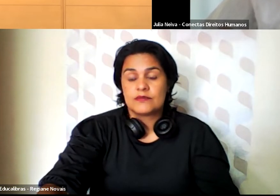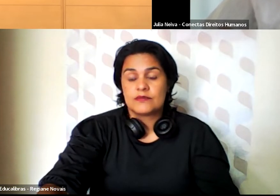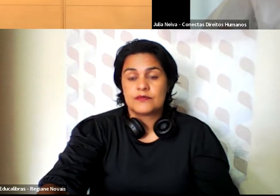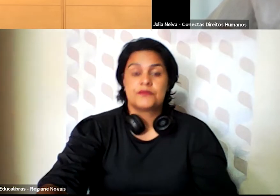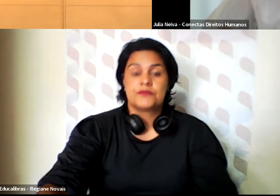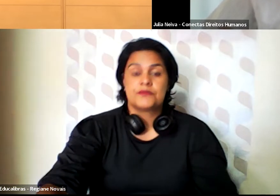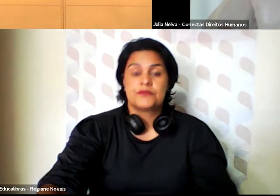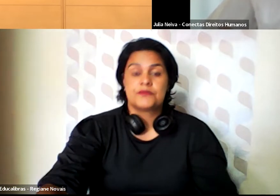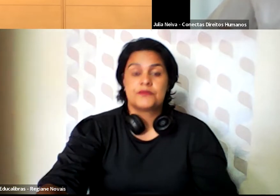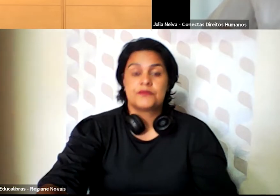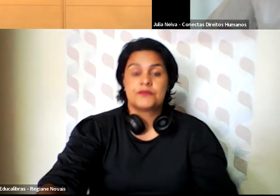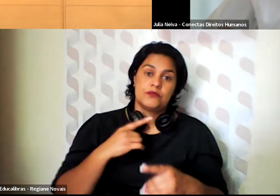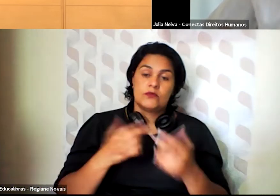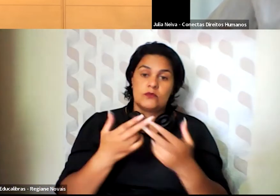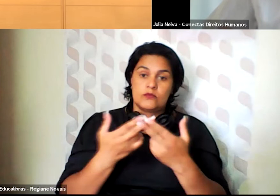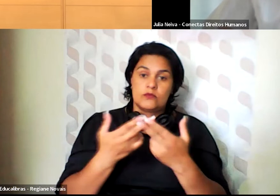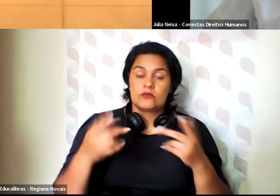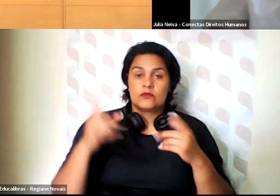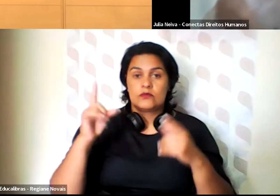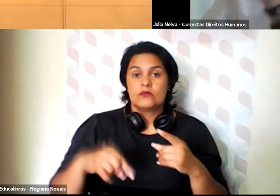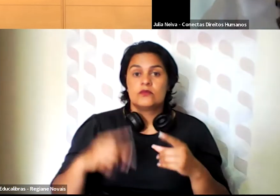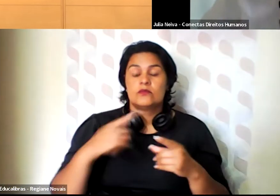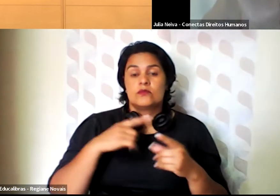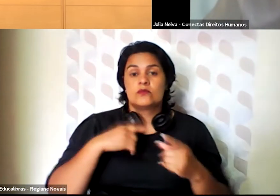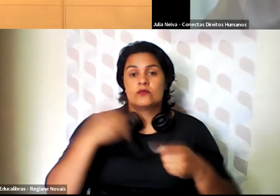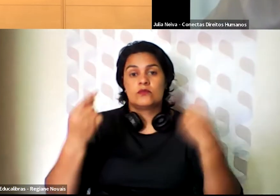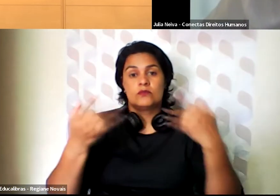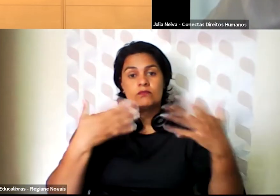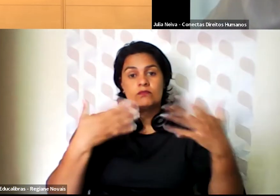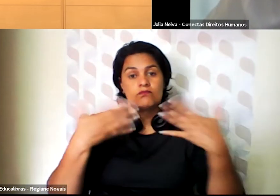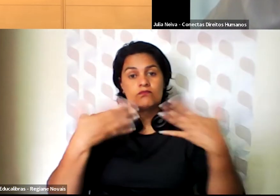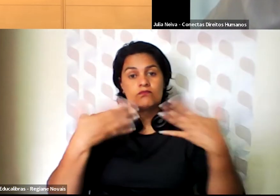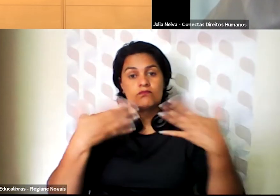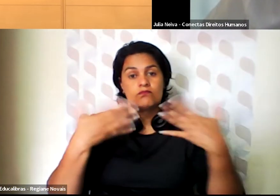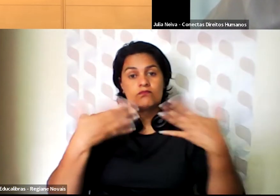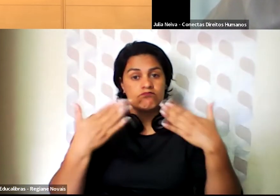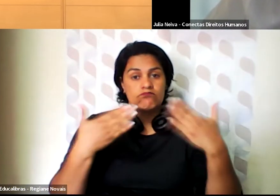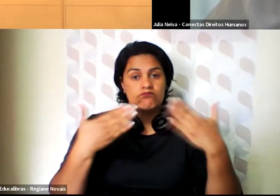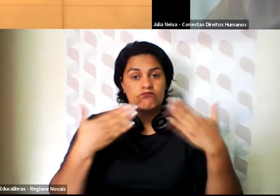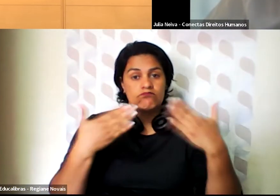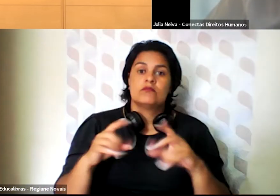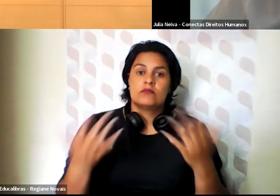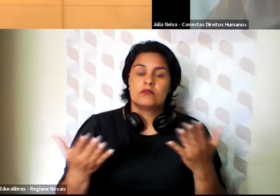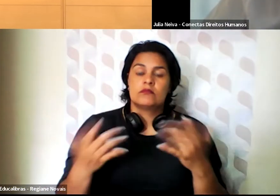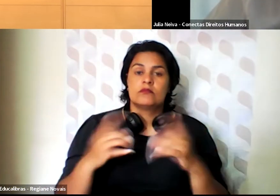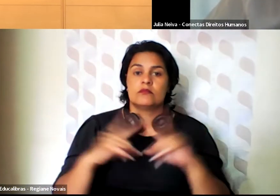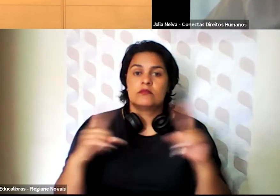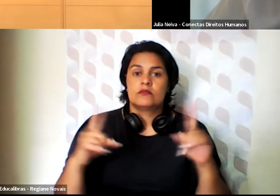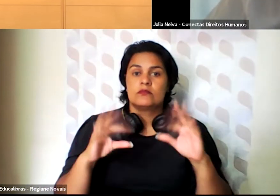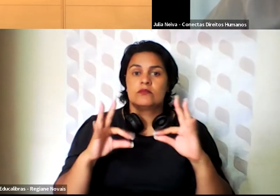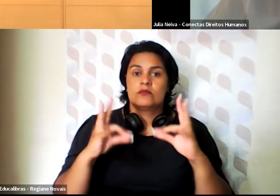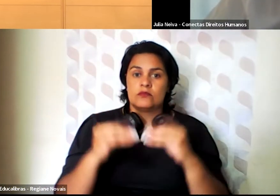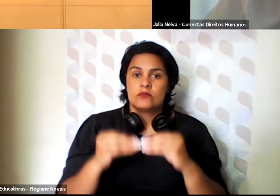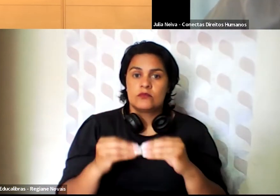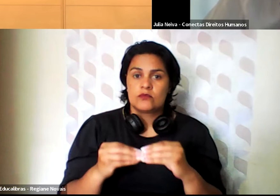uma discussão sobre esse assunto, mas todos os países da OCDE fazem negócios com todos os países. Isso não, but não é the OCDE